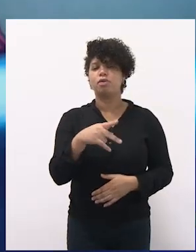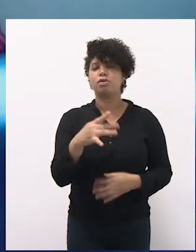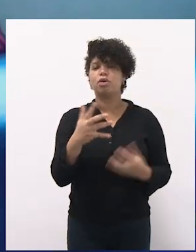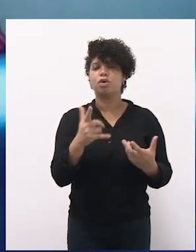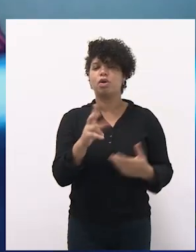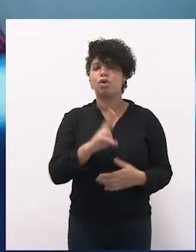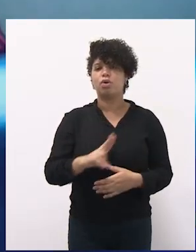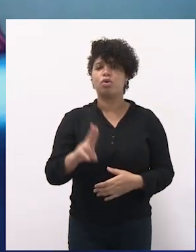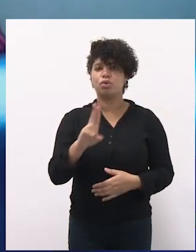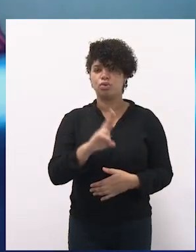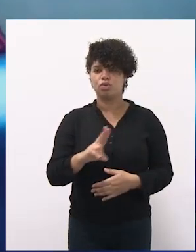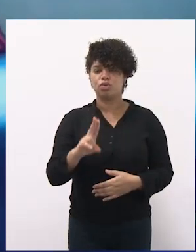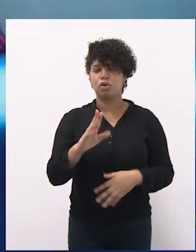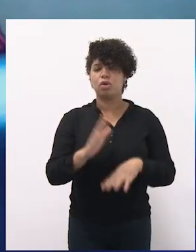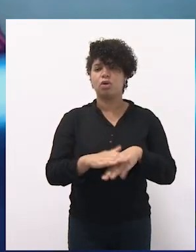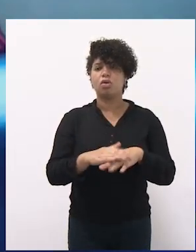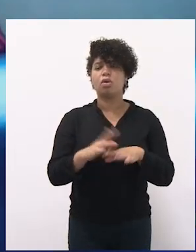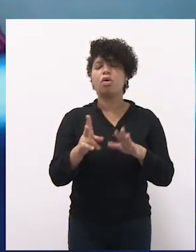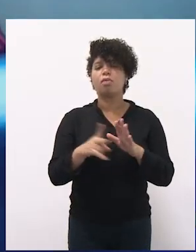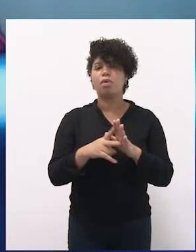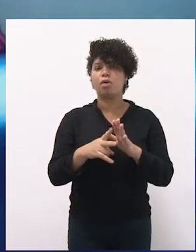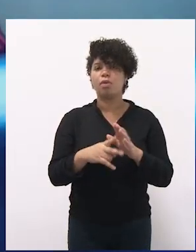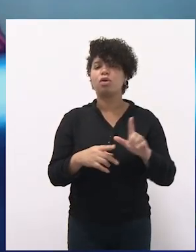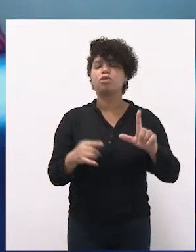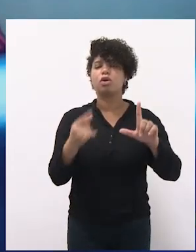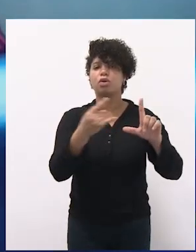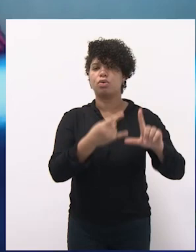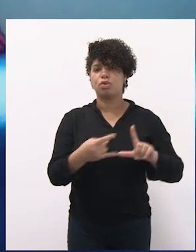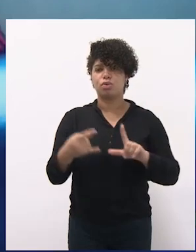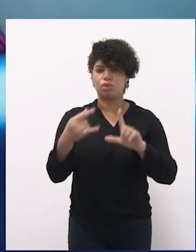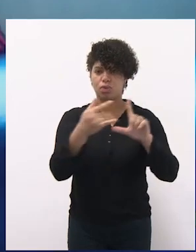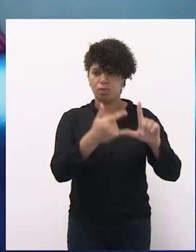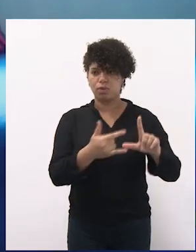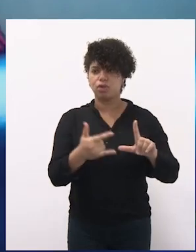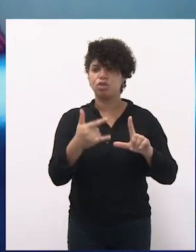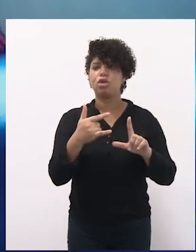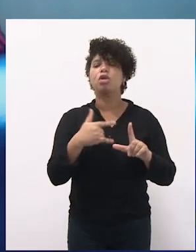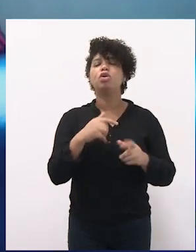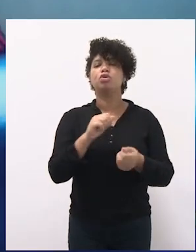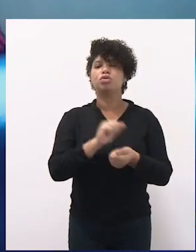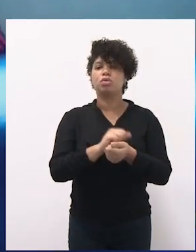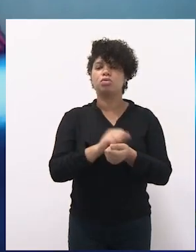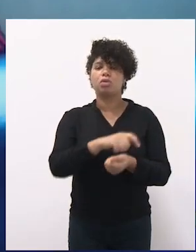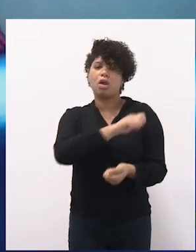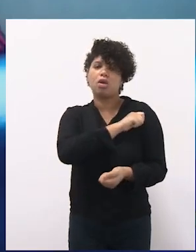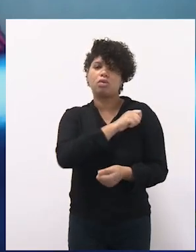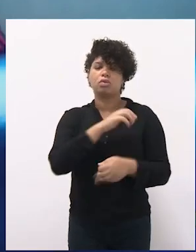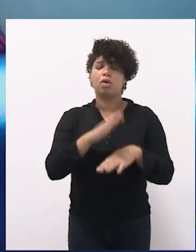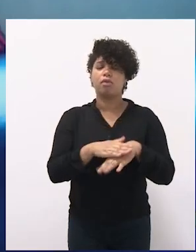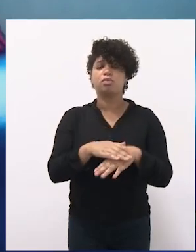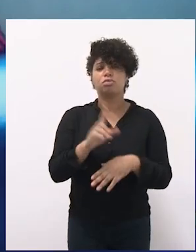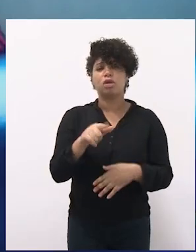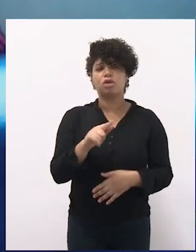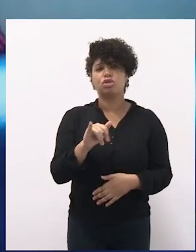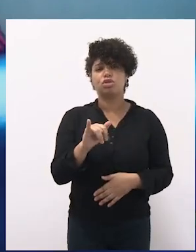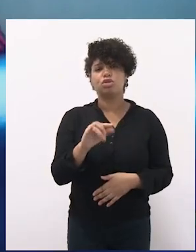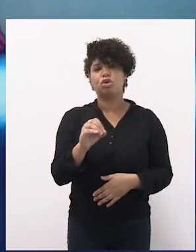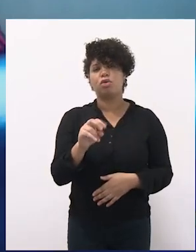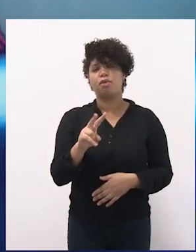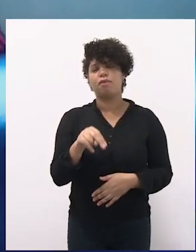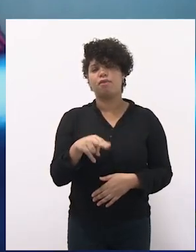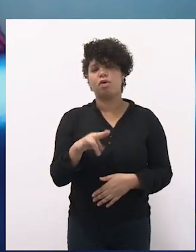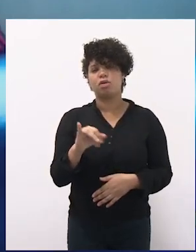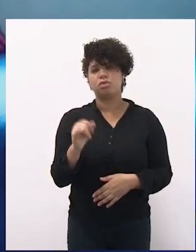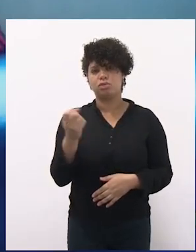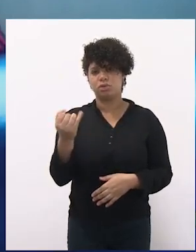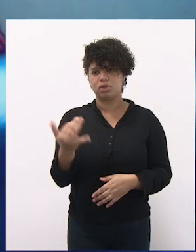questão do Google Meet, né, para fazer as chamadas com os alunos. E foi isso que o Giovanni falou. Pedir